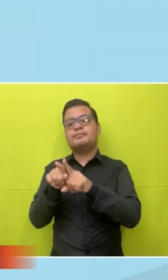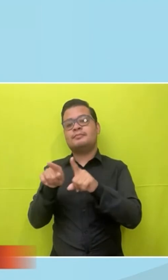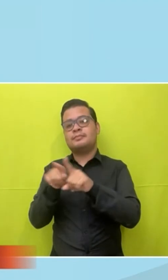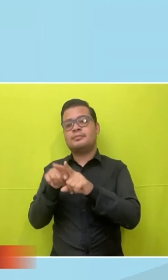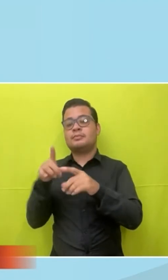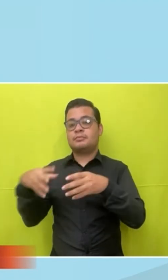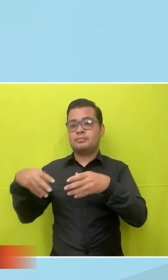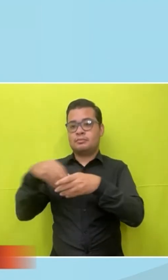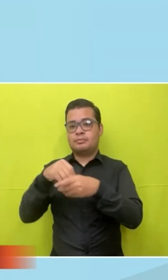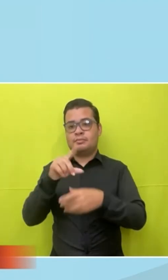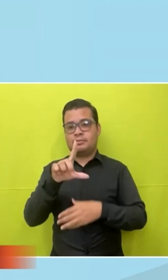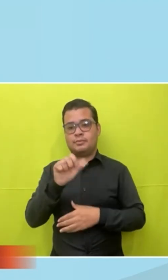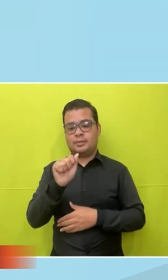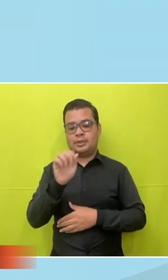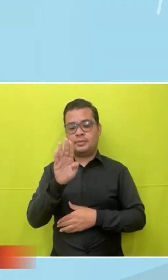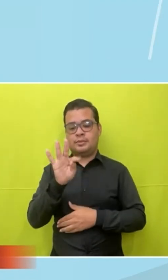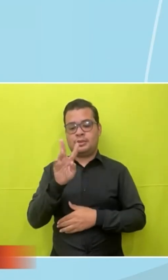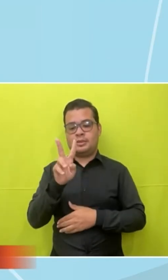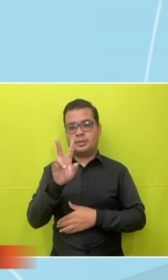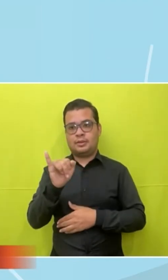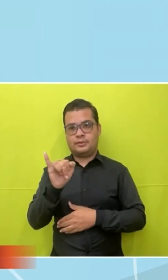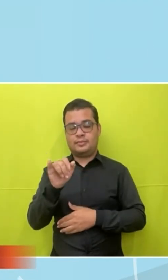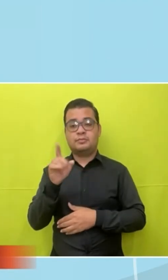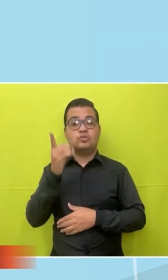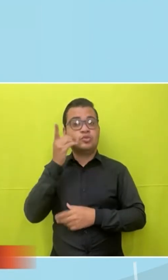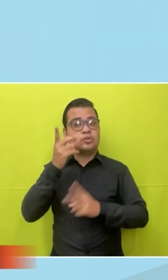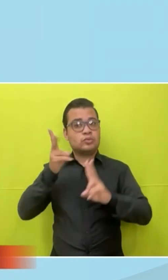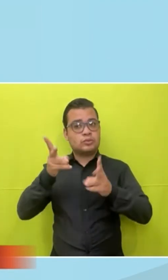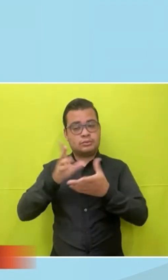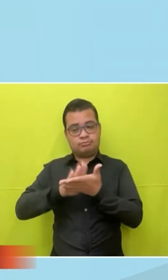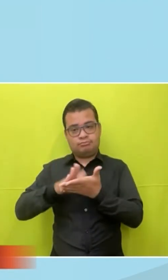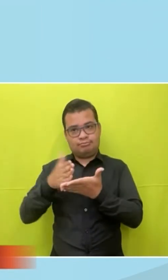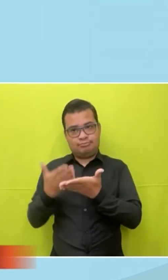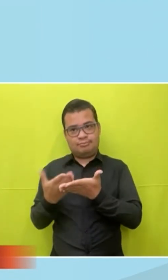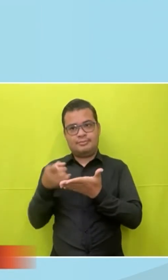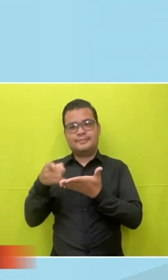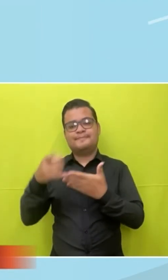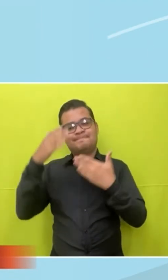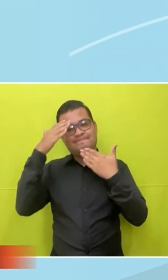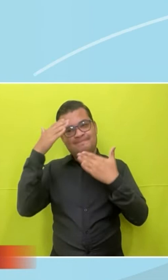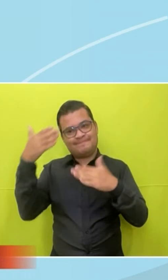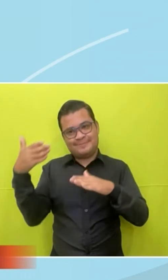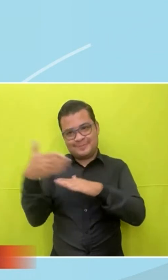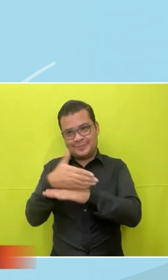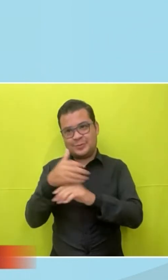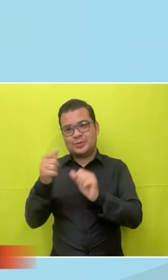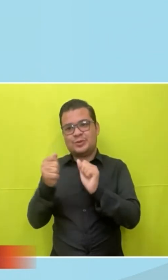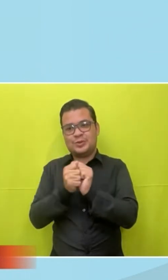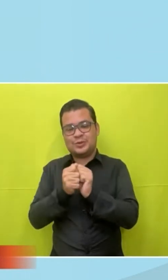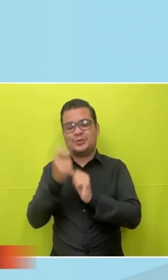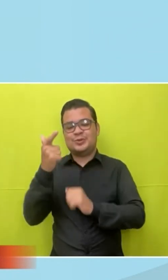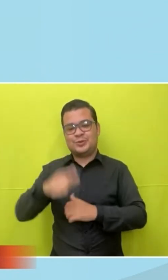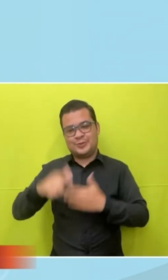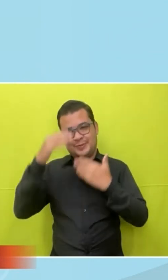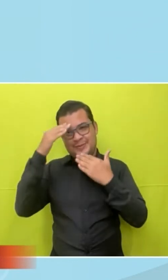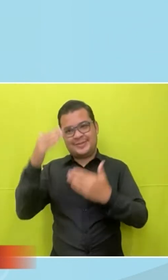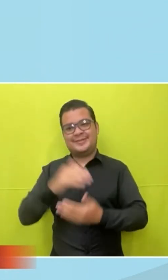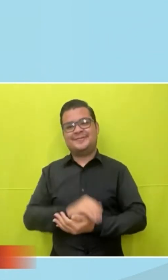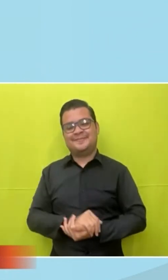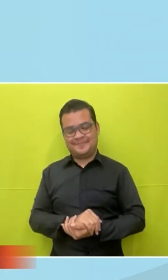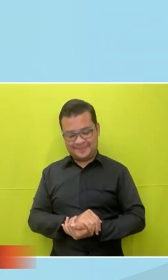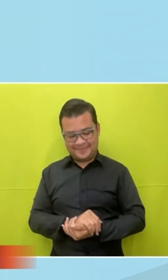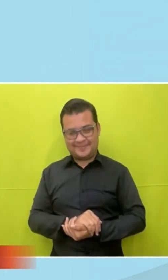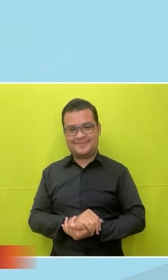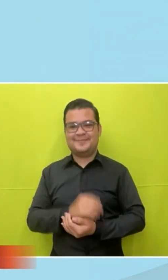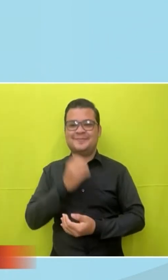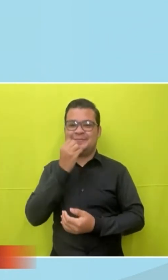do Labitave. Ele vai continuar fazendo a interpretação para a gente. Muito obrigada pela sua presença novamente, Diogo. Muito bom que